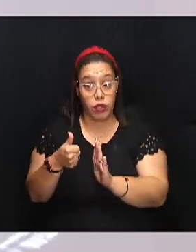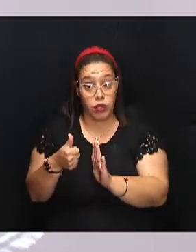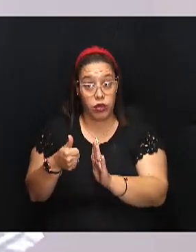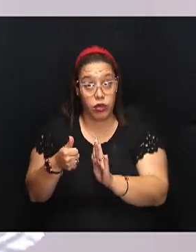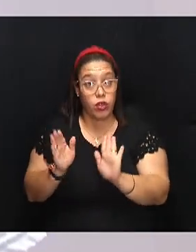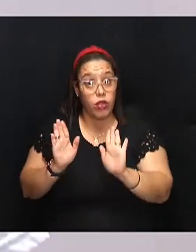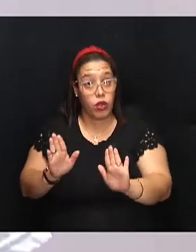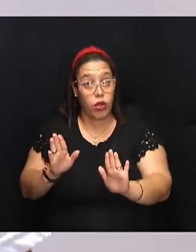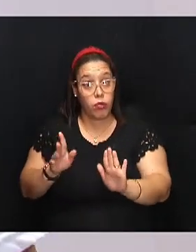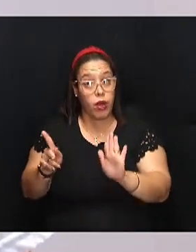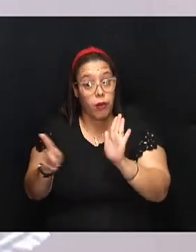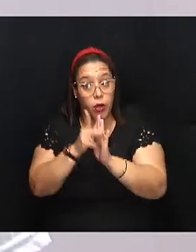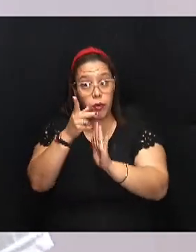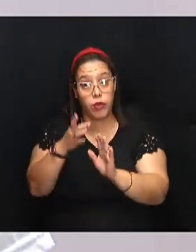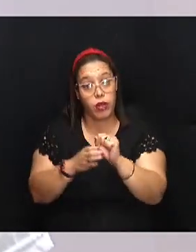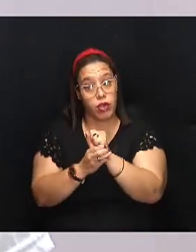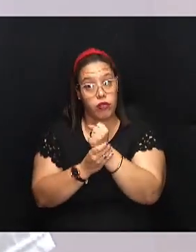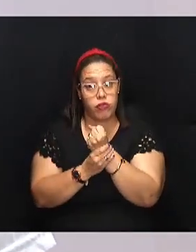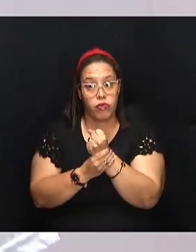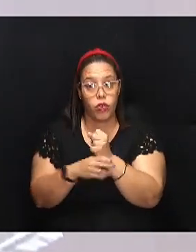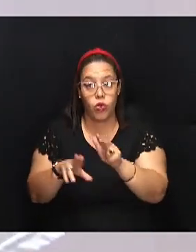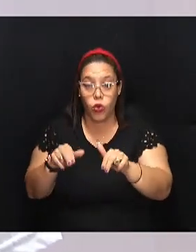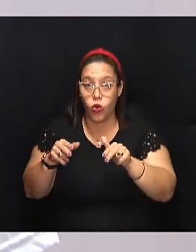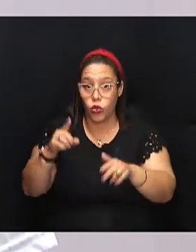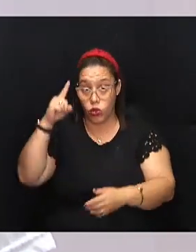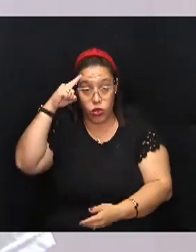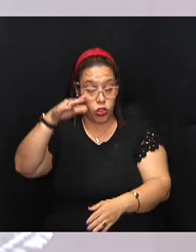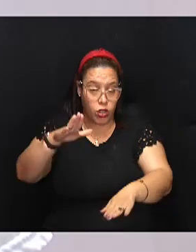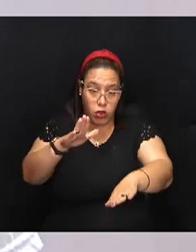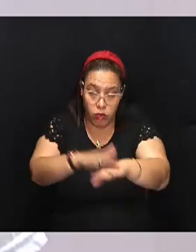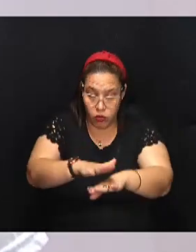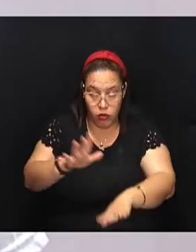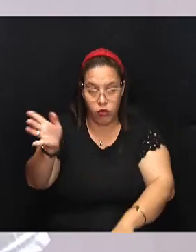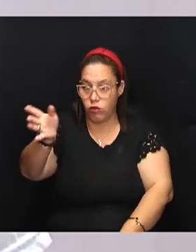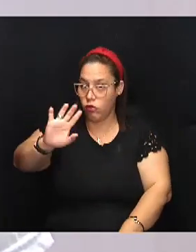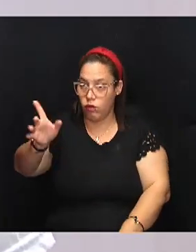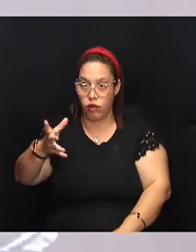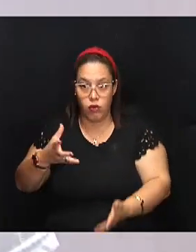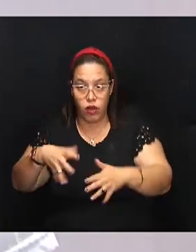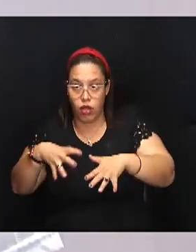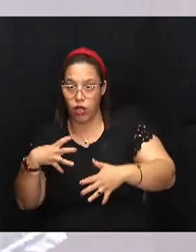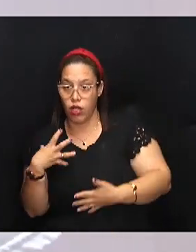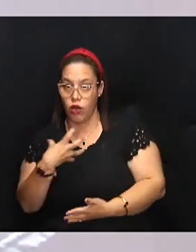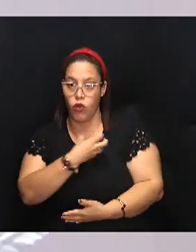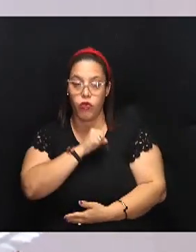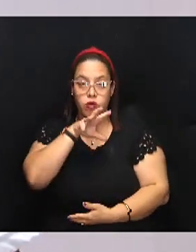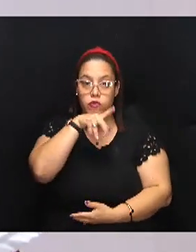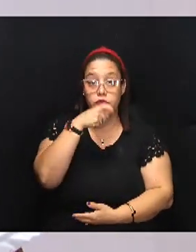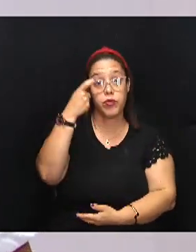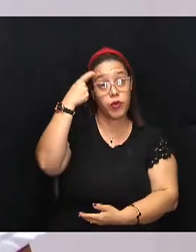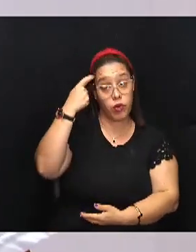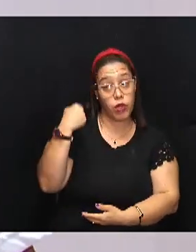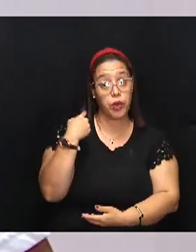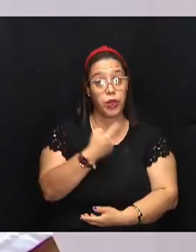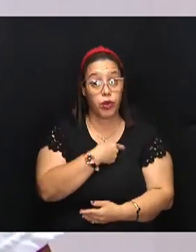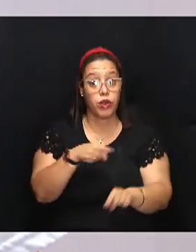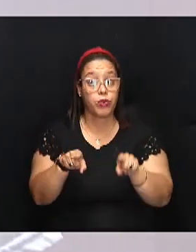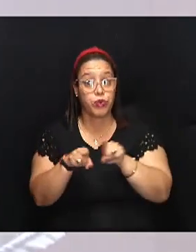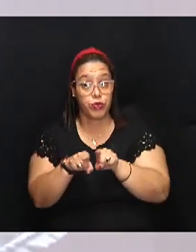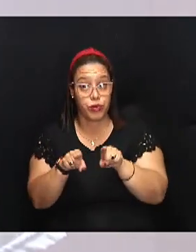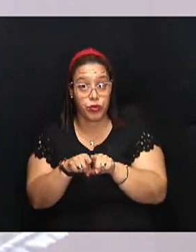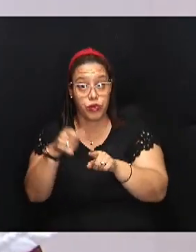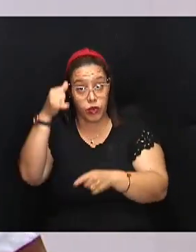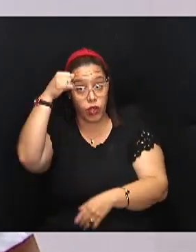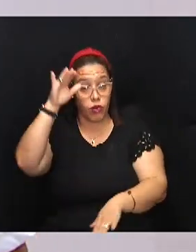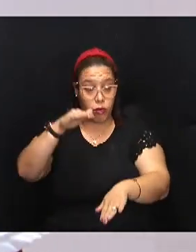prezar pela própria segurança. Então nunca vai direto e pôr a mão, por mais que a gente queira salvar o animal, a gente tem que pensar em nós também. Então evitar